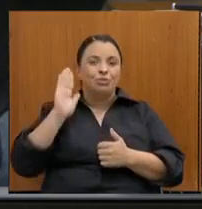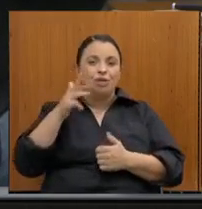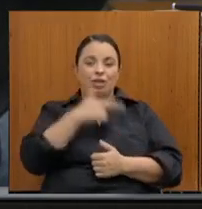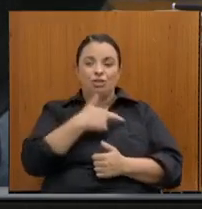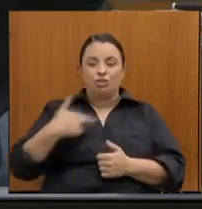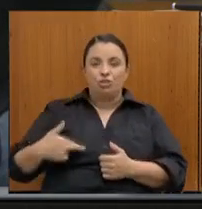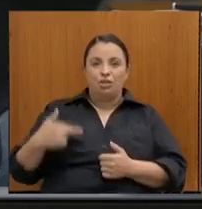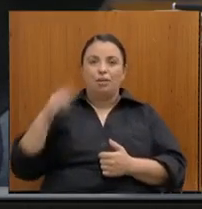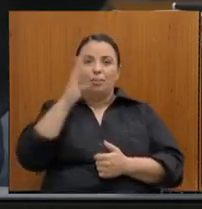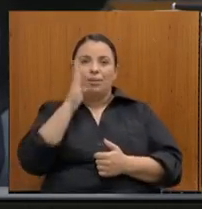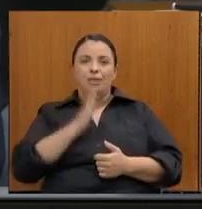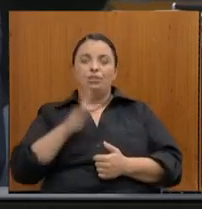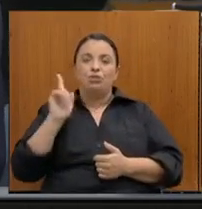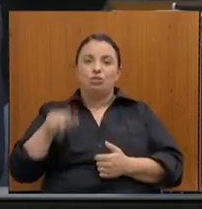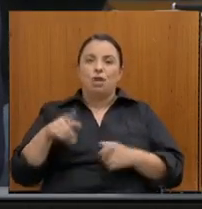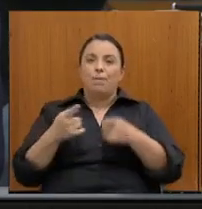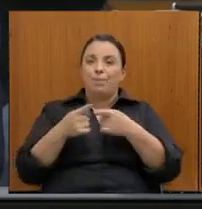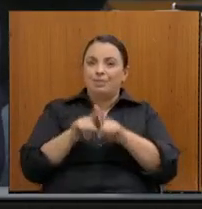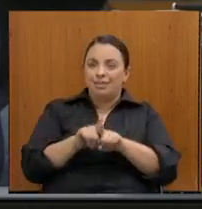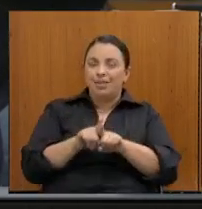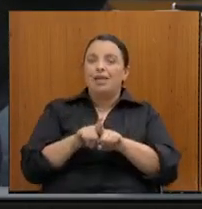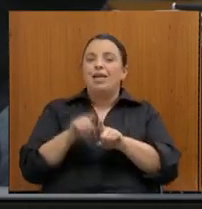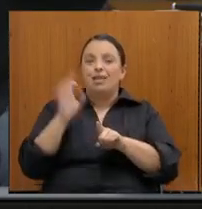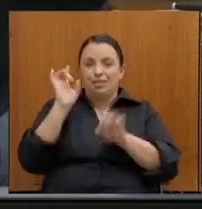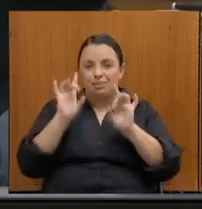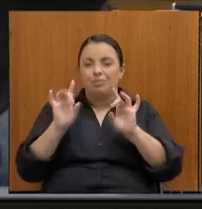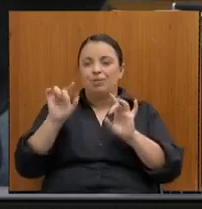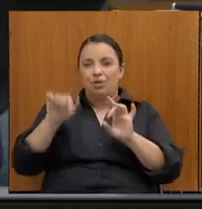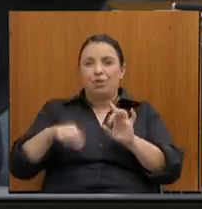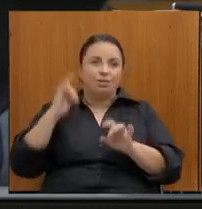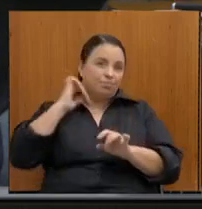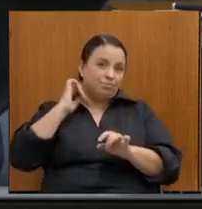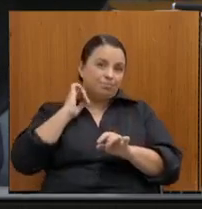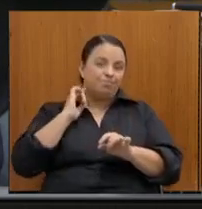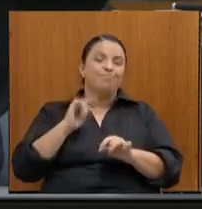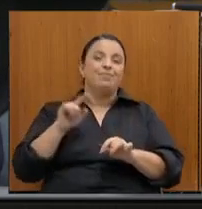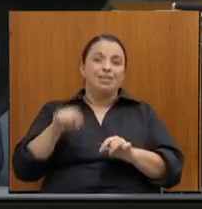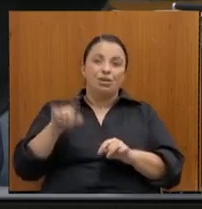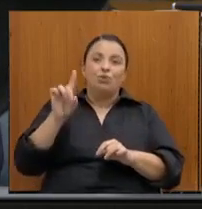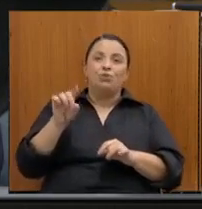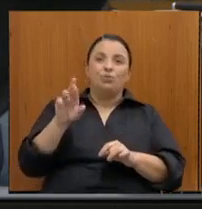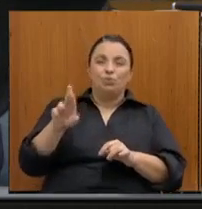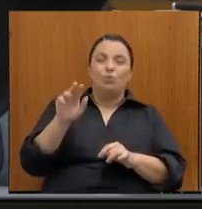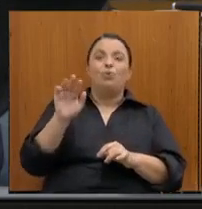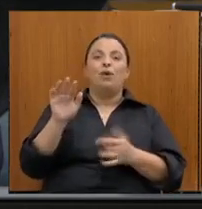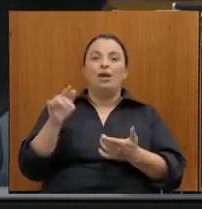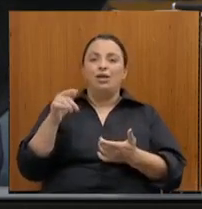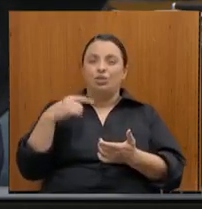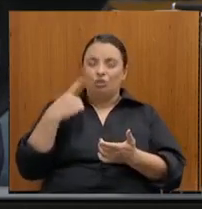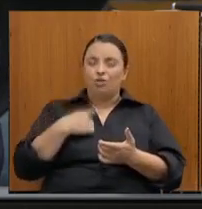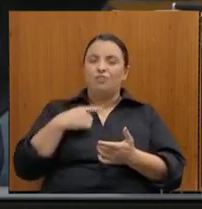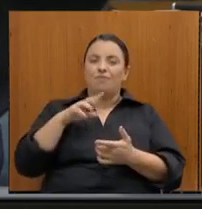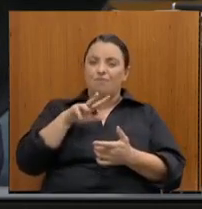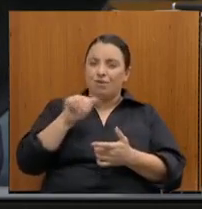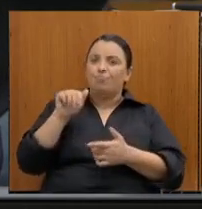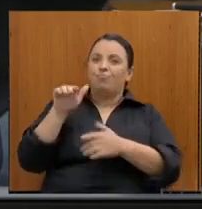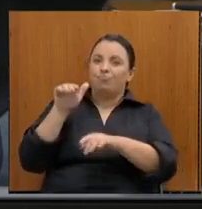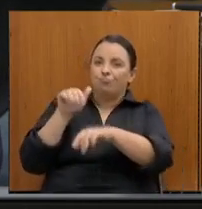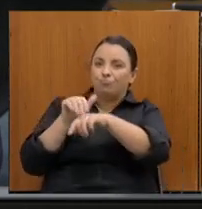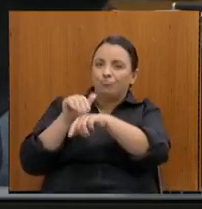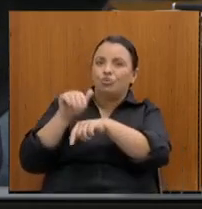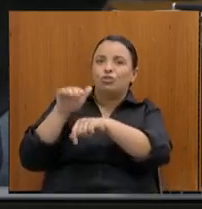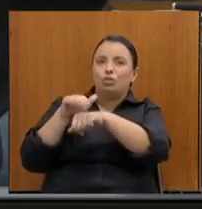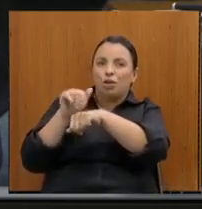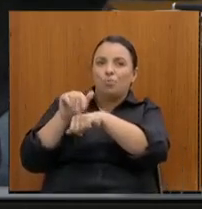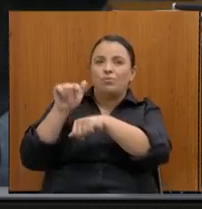em especial com Minas Gerais então Doutor Tang seu pode ter certeza que nós vamos acioná-los acioná-lo para que a gente